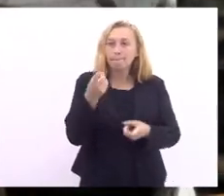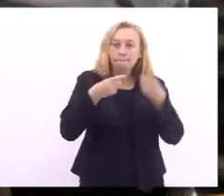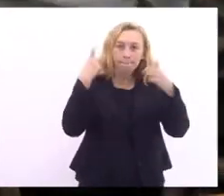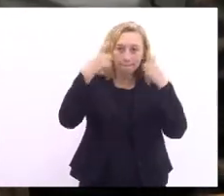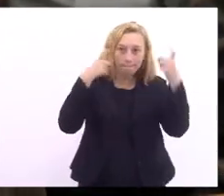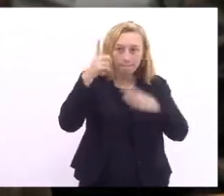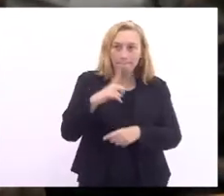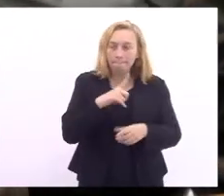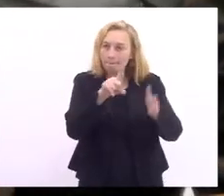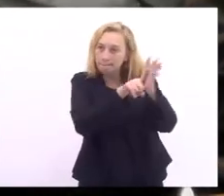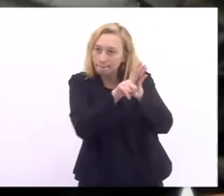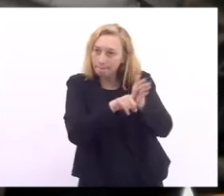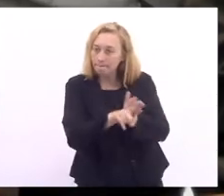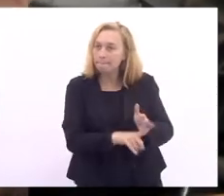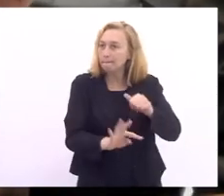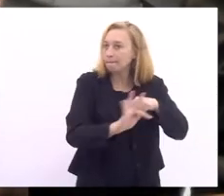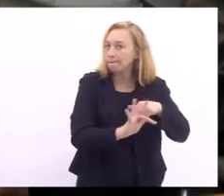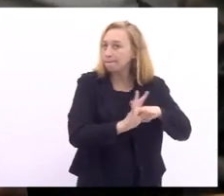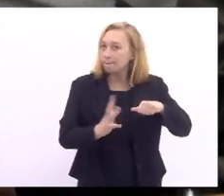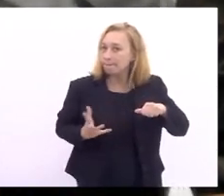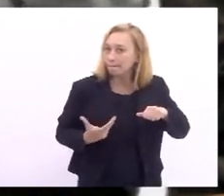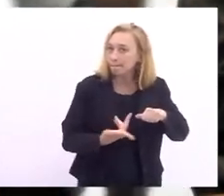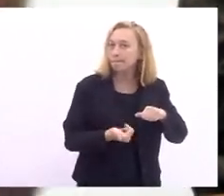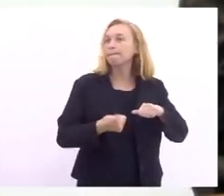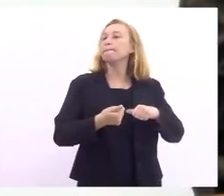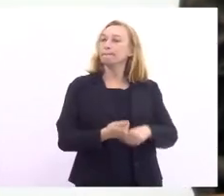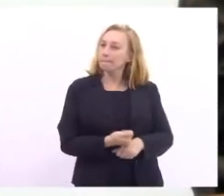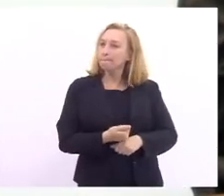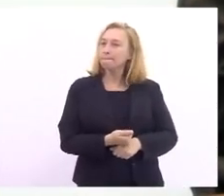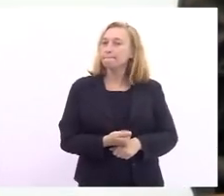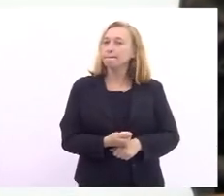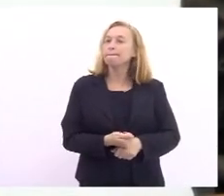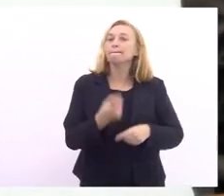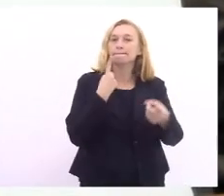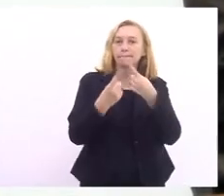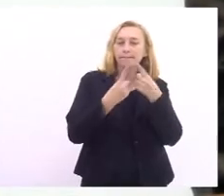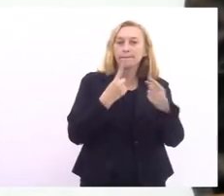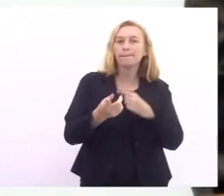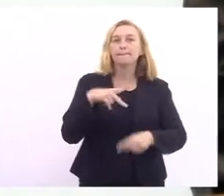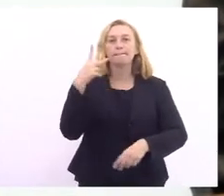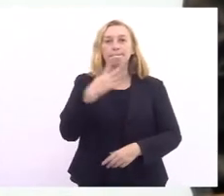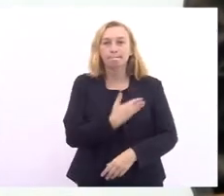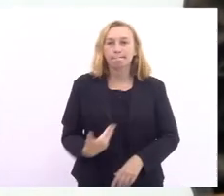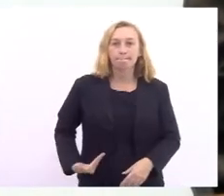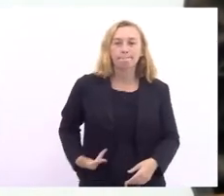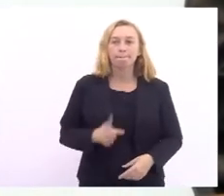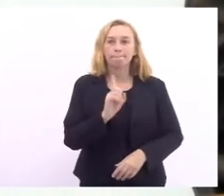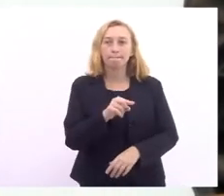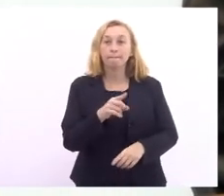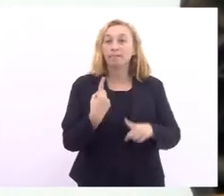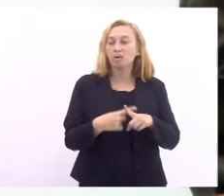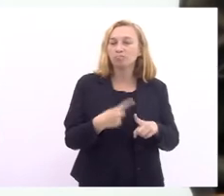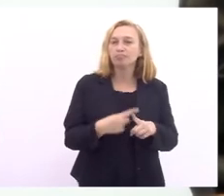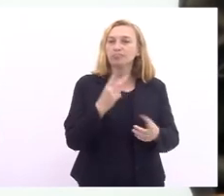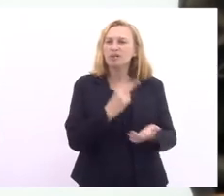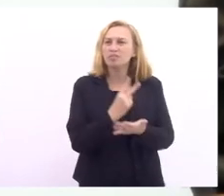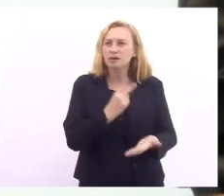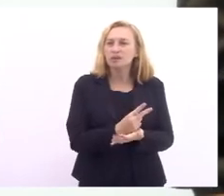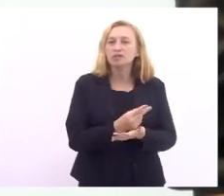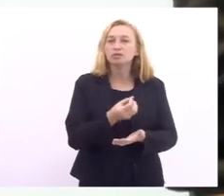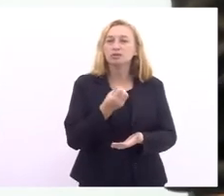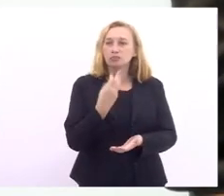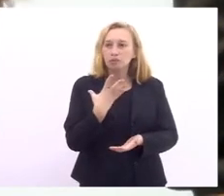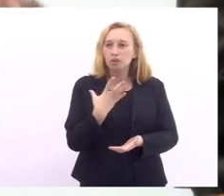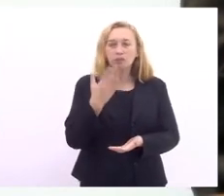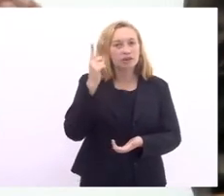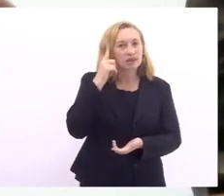uma preocupação de uma análise técnica qualificada é da discussão de políticas públicas né Porque mesmo com muita